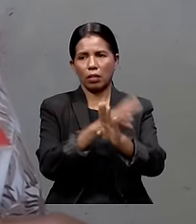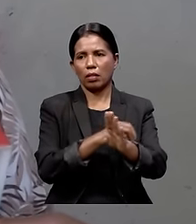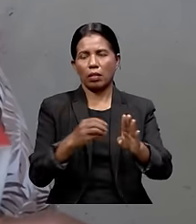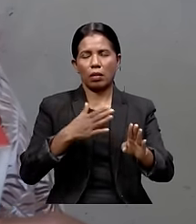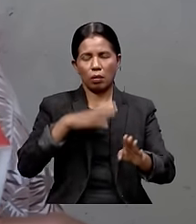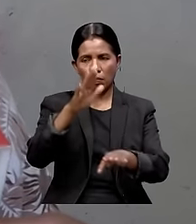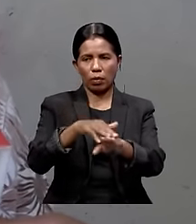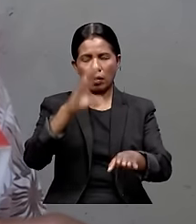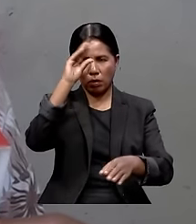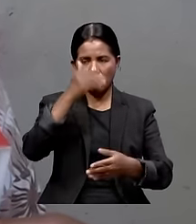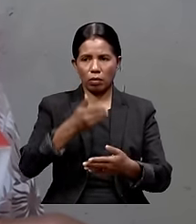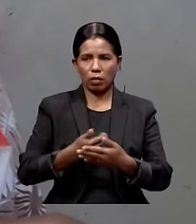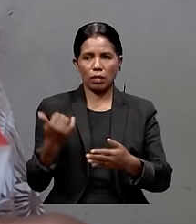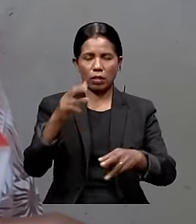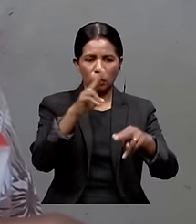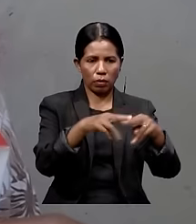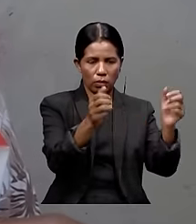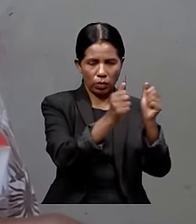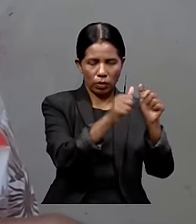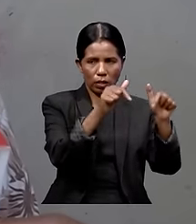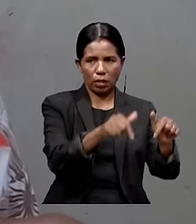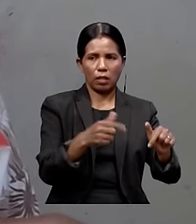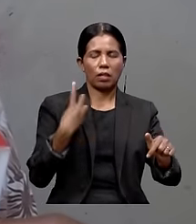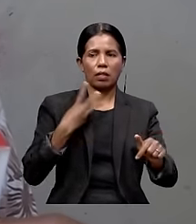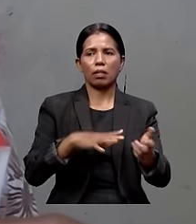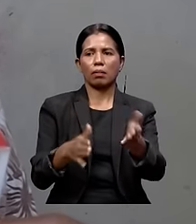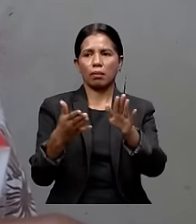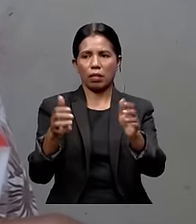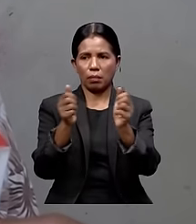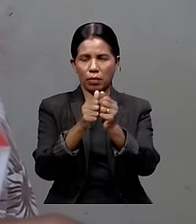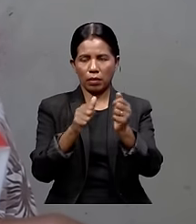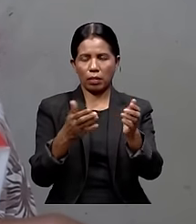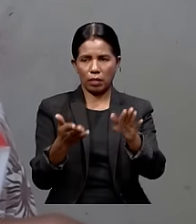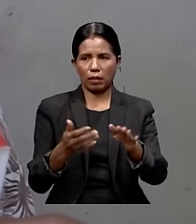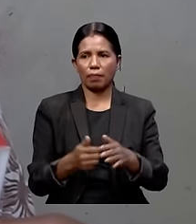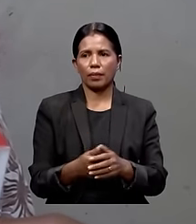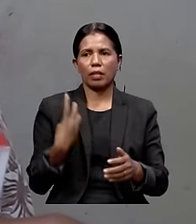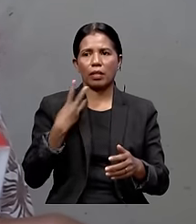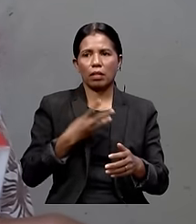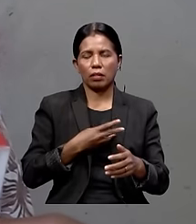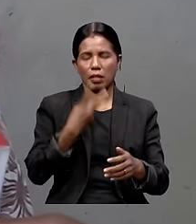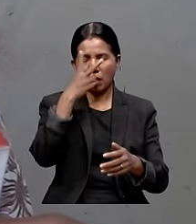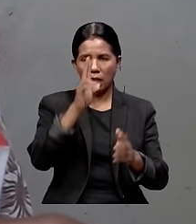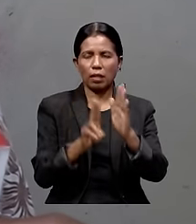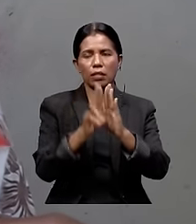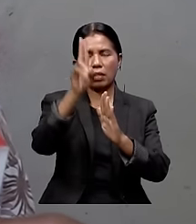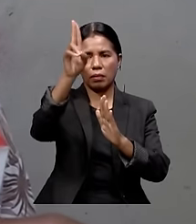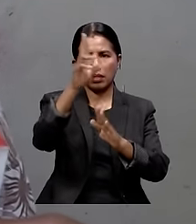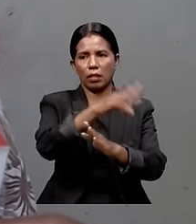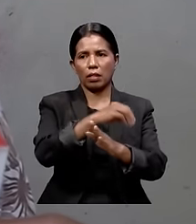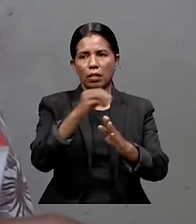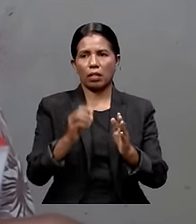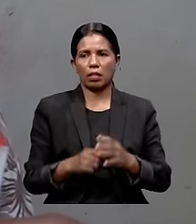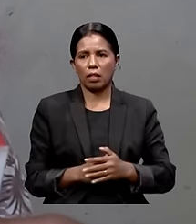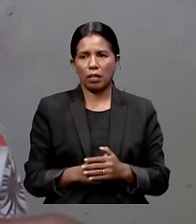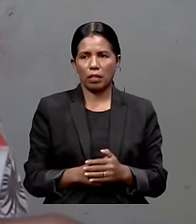hau nuan sira de mai tatur ha motu pai ne itana iwan sira mate ba mate motu kene Si la tabela sai ba hiobe amnia janela ne kan piku ve